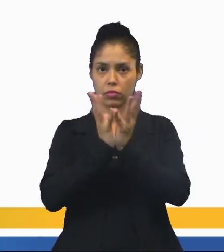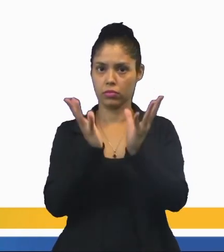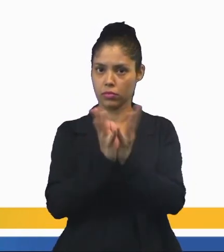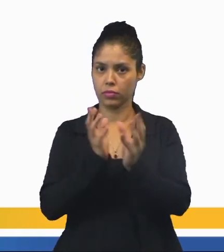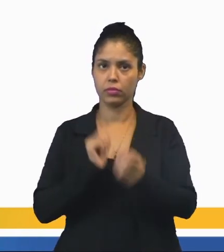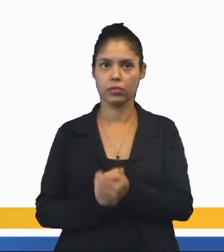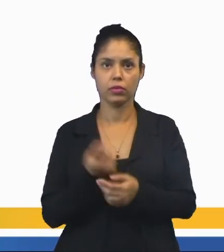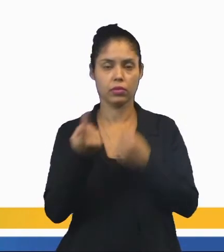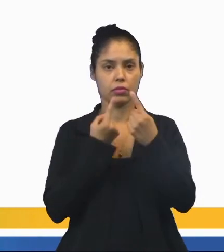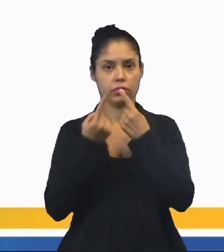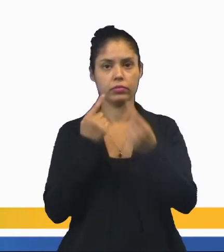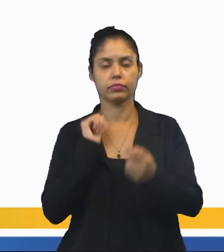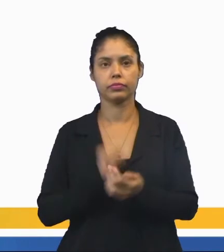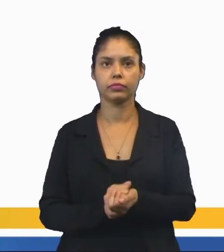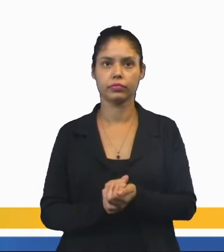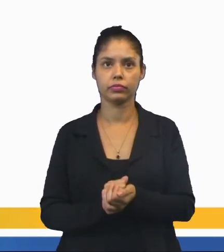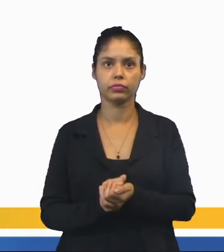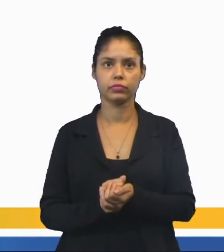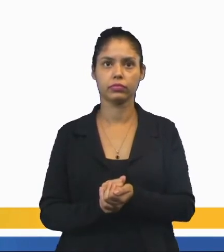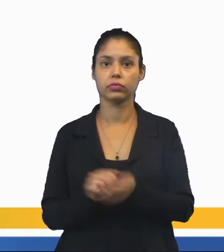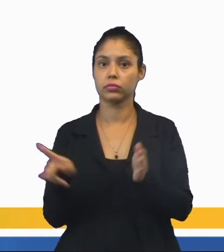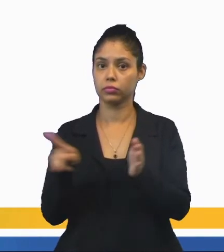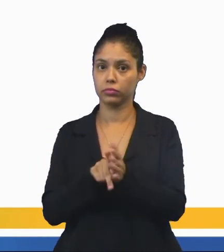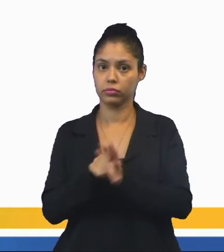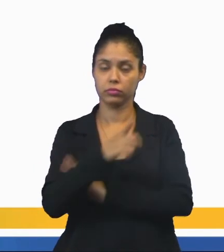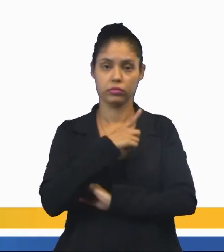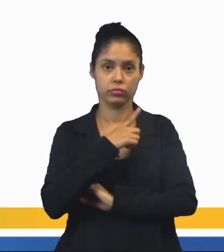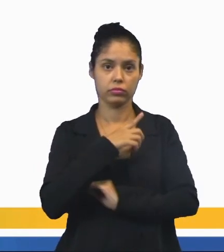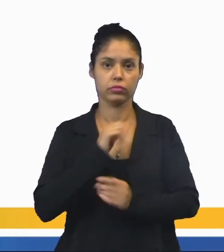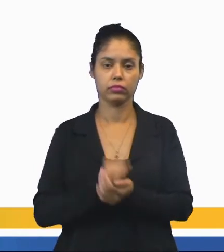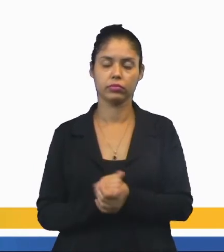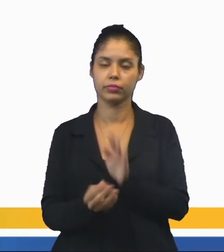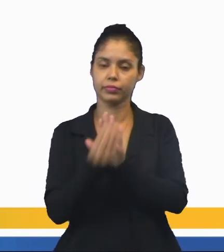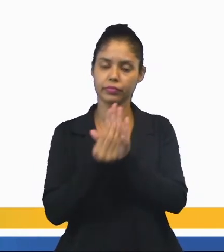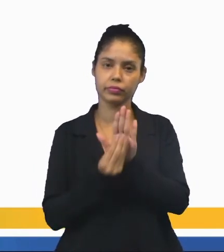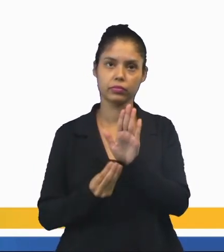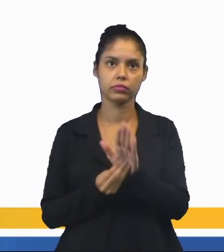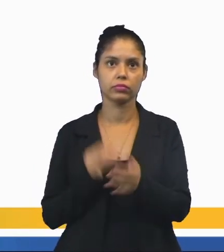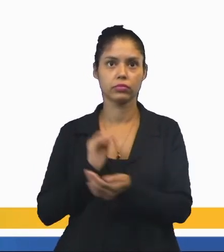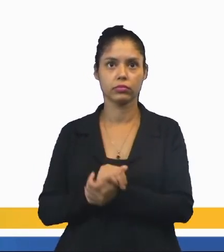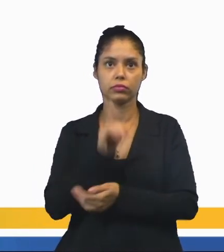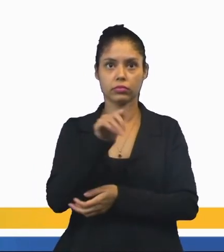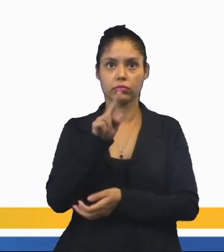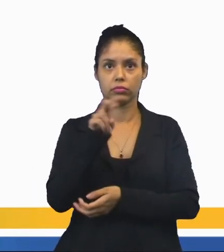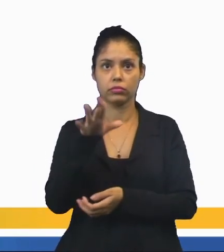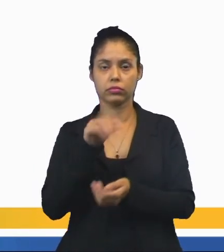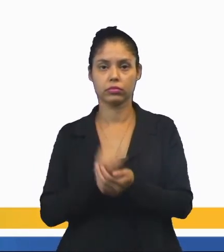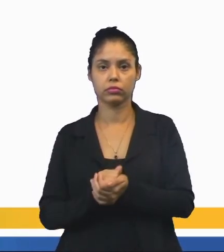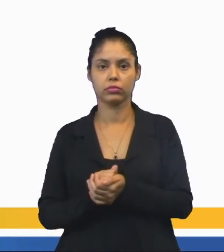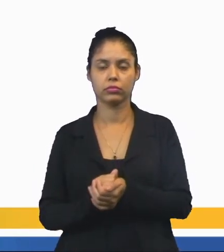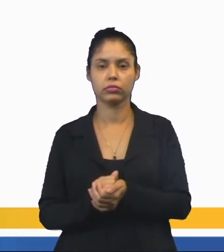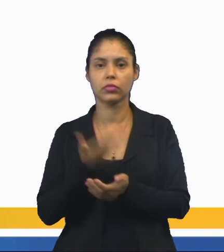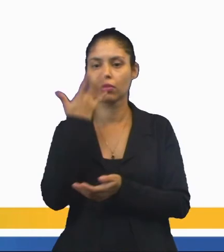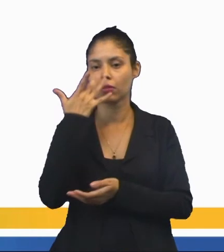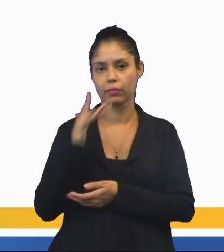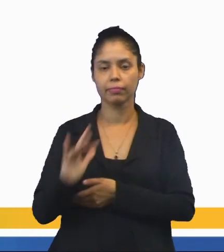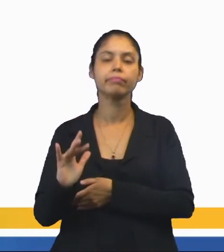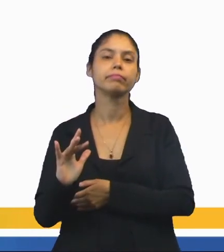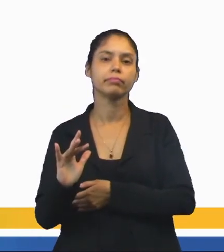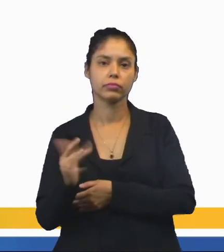um diálogo para firmar princípios e combater isso. Defesa dos mais vulneráveis socialmente,